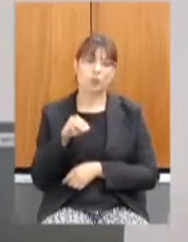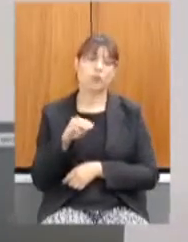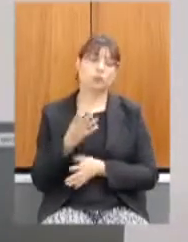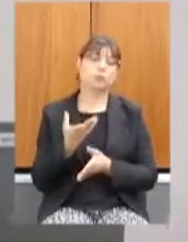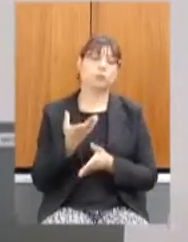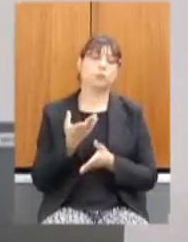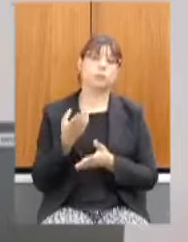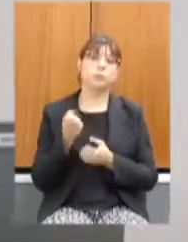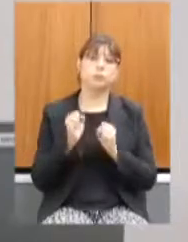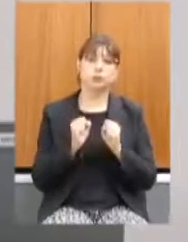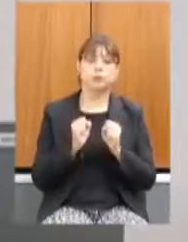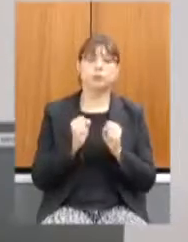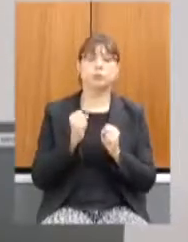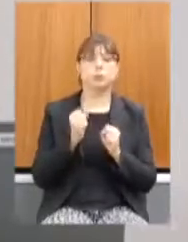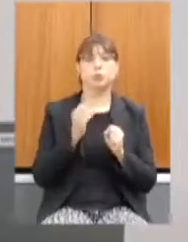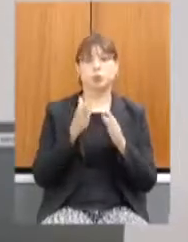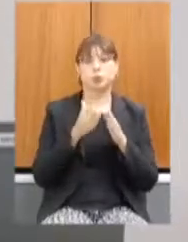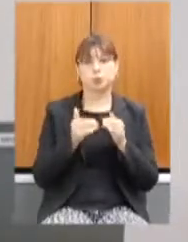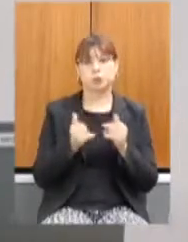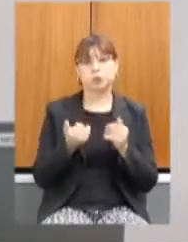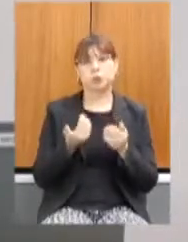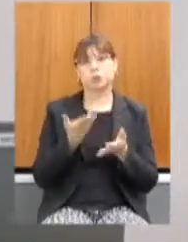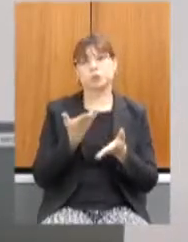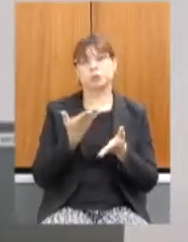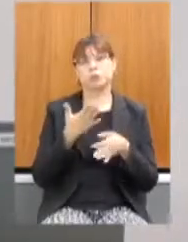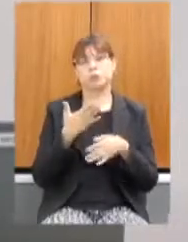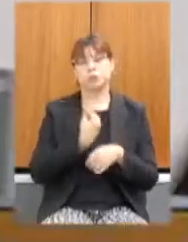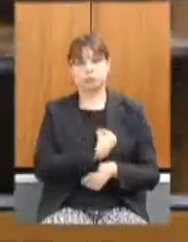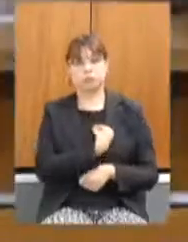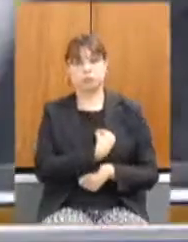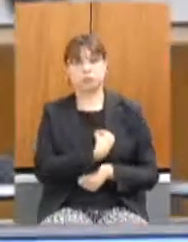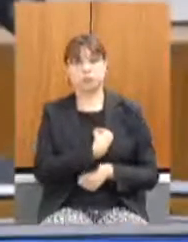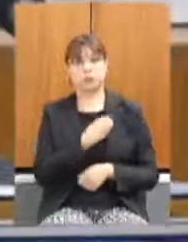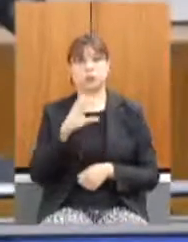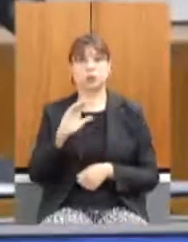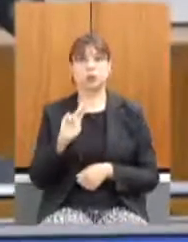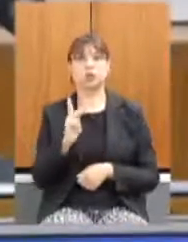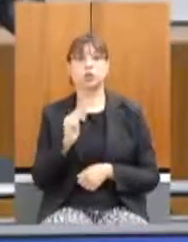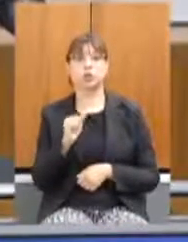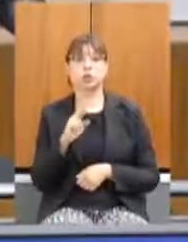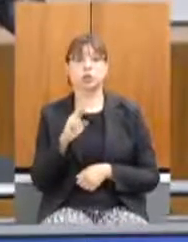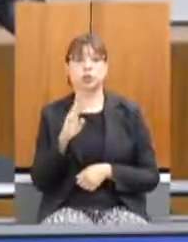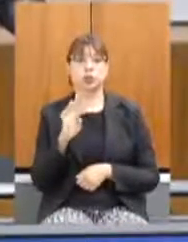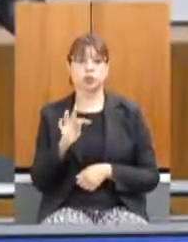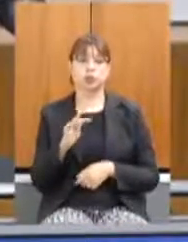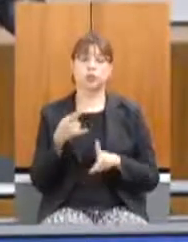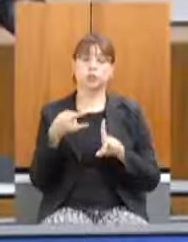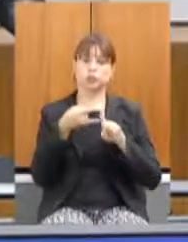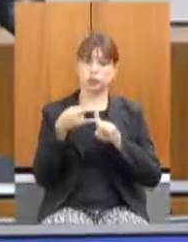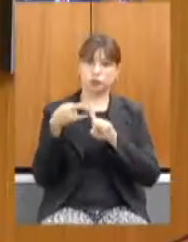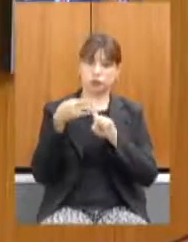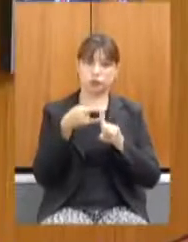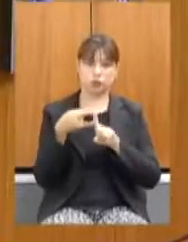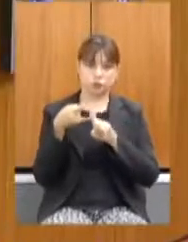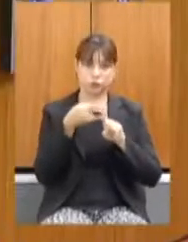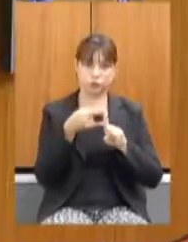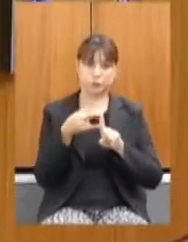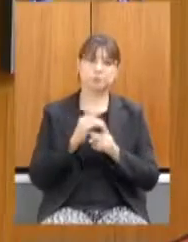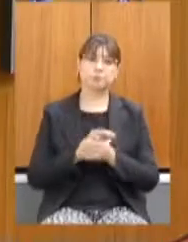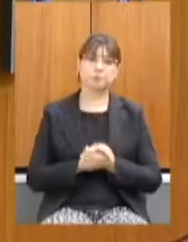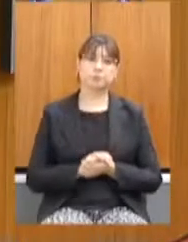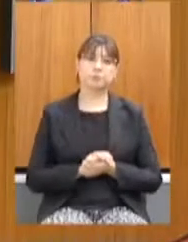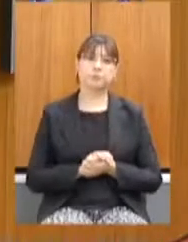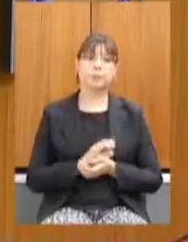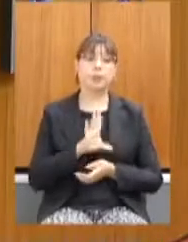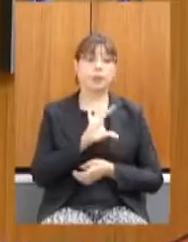as inscrições através do chat online do aplicativo Zoom Clara Deputado